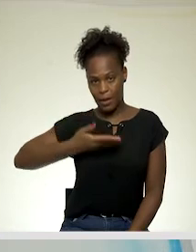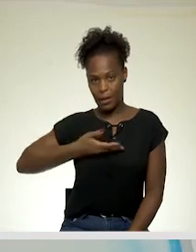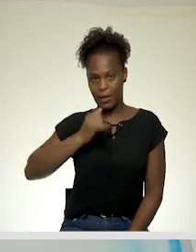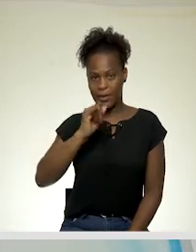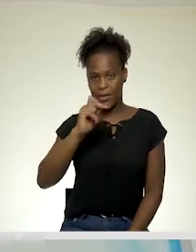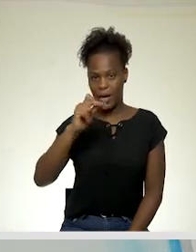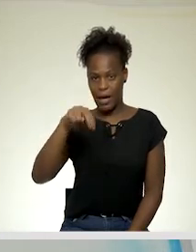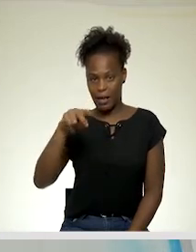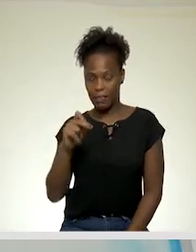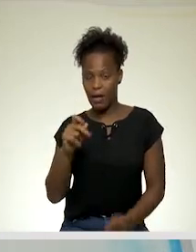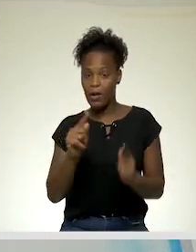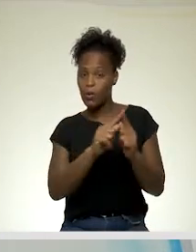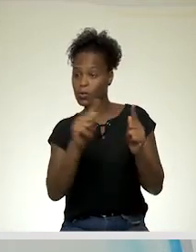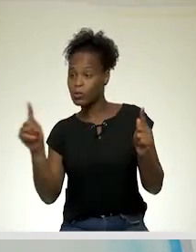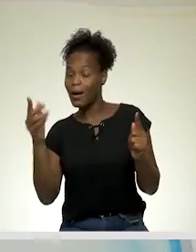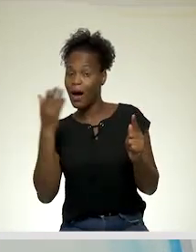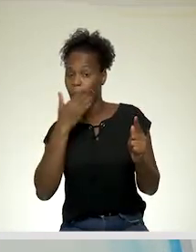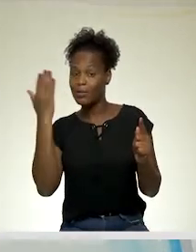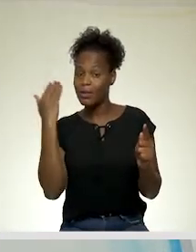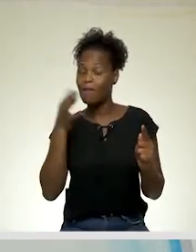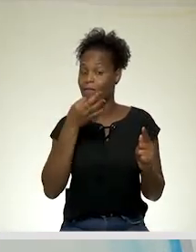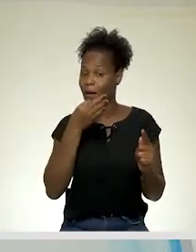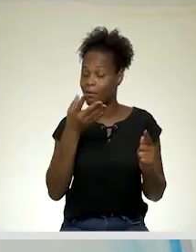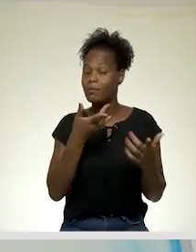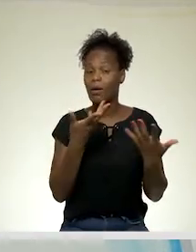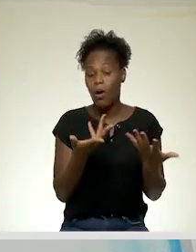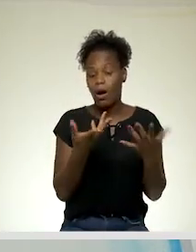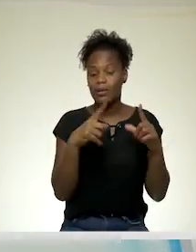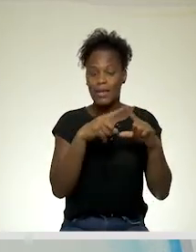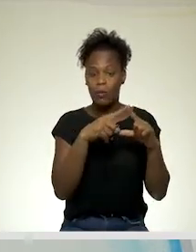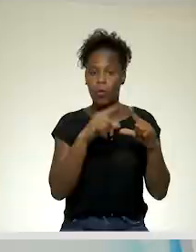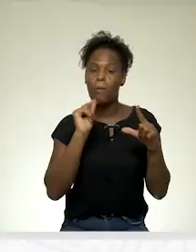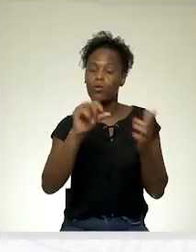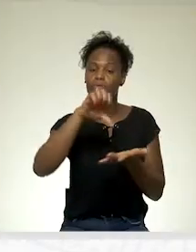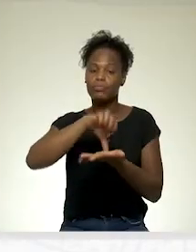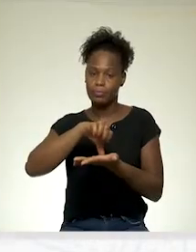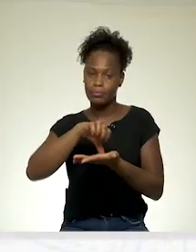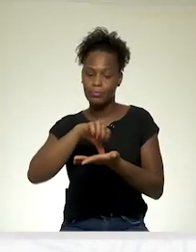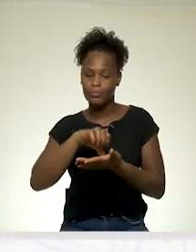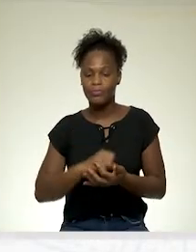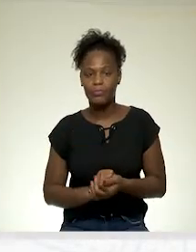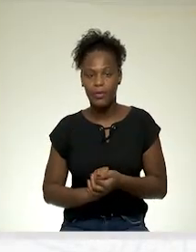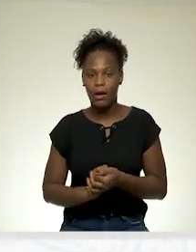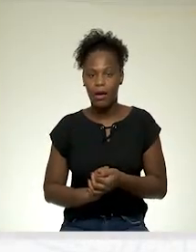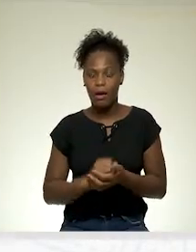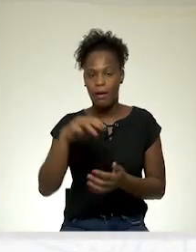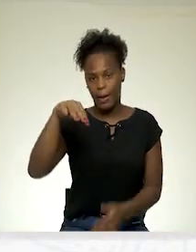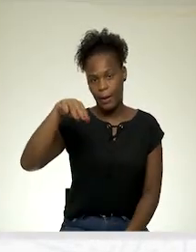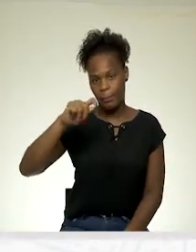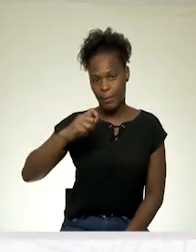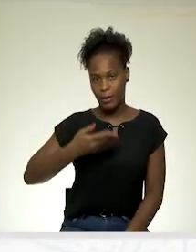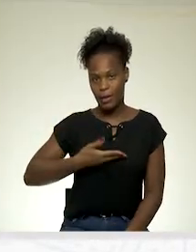mediana de um segmento na aula anterior. Agora vamos falar de mediana de um triângulo. Mediana de um triângulo é